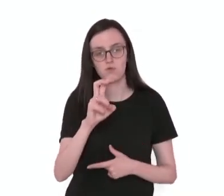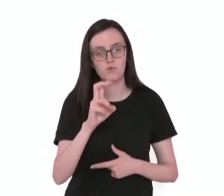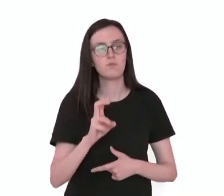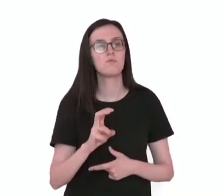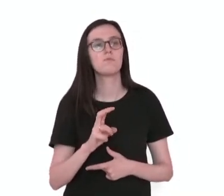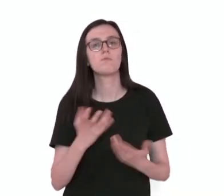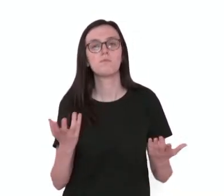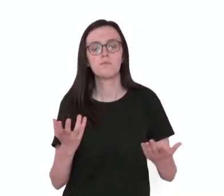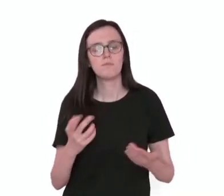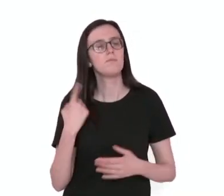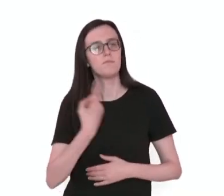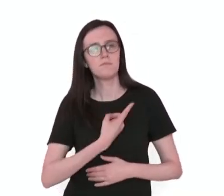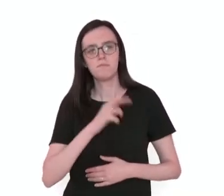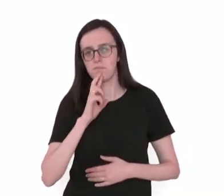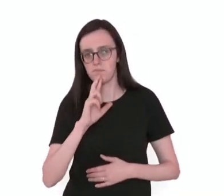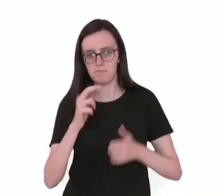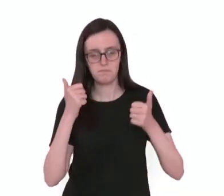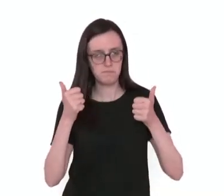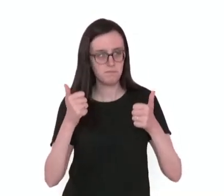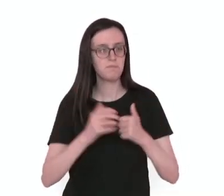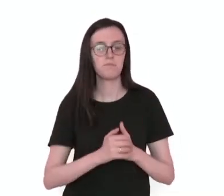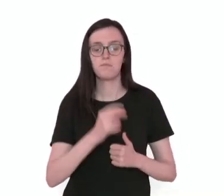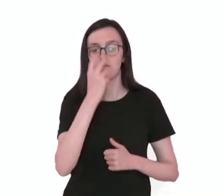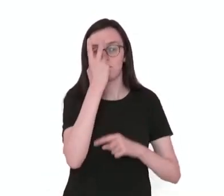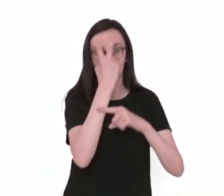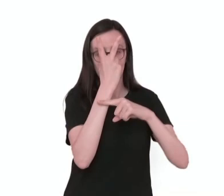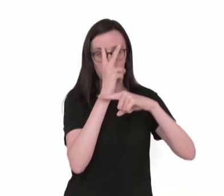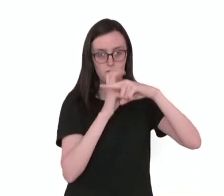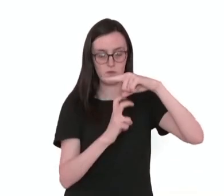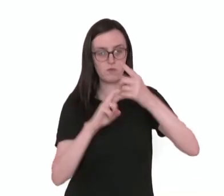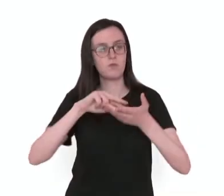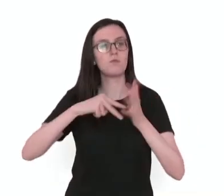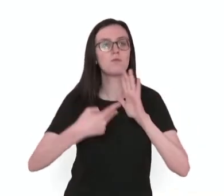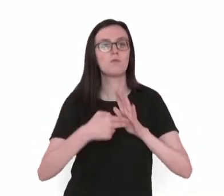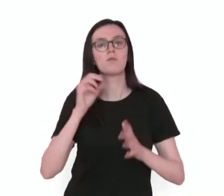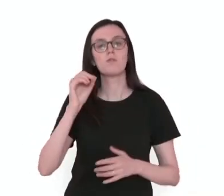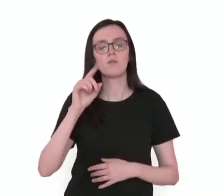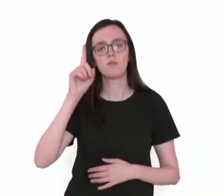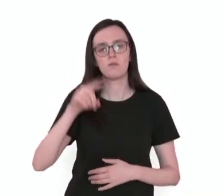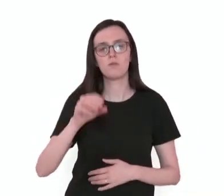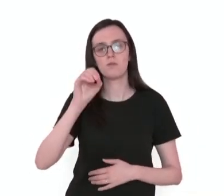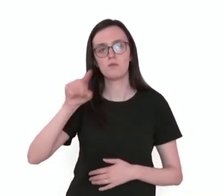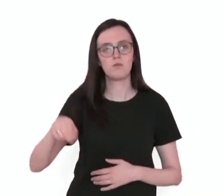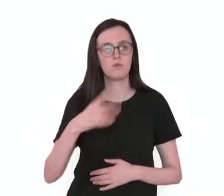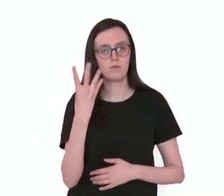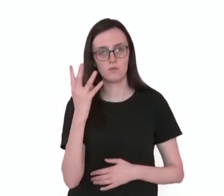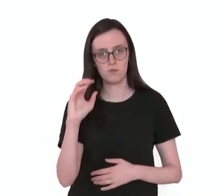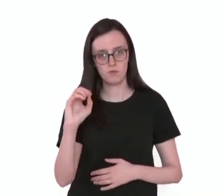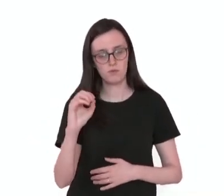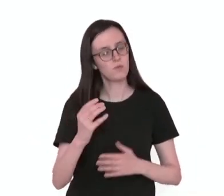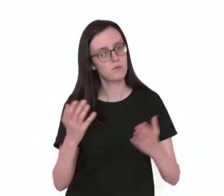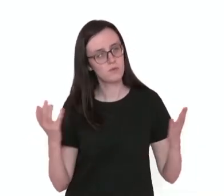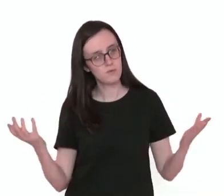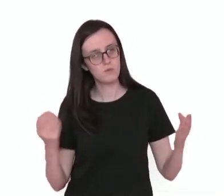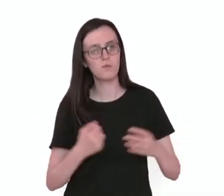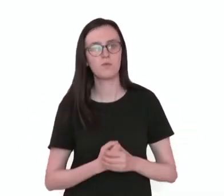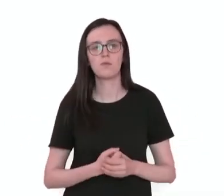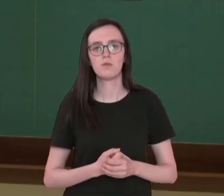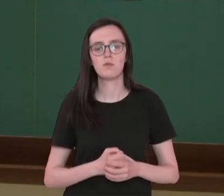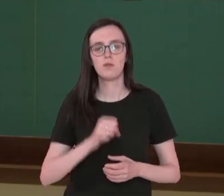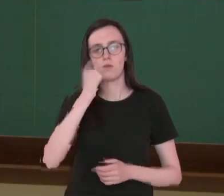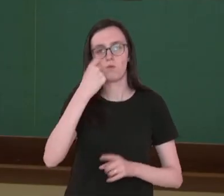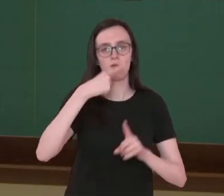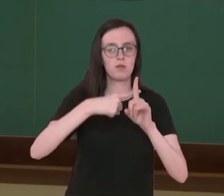5. Agora, o que eu vou ter que fazer? 2/5 aqui significa 0,40. Portanto, 8